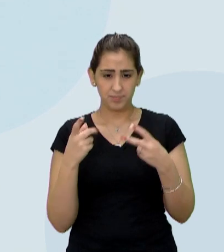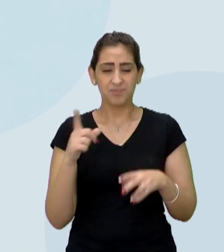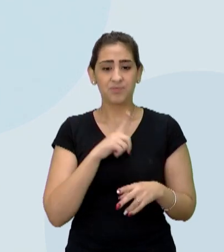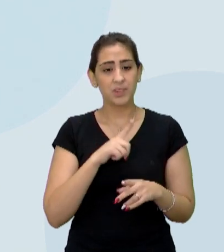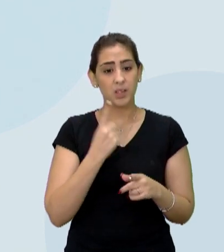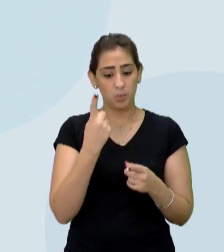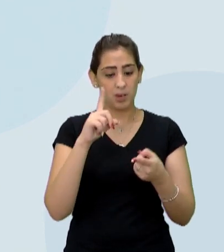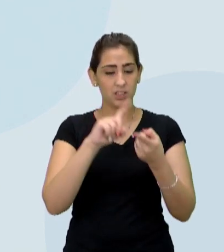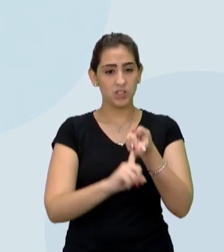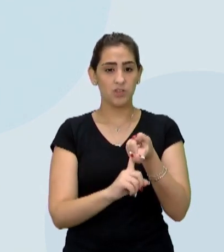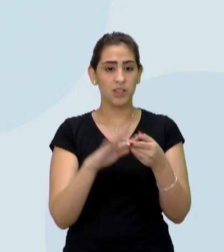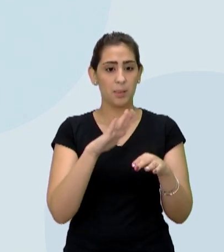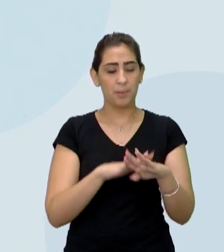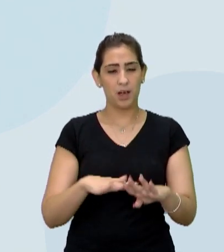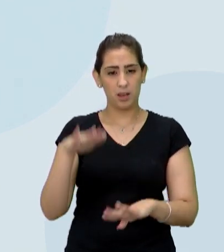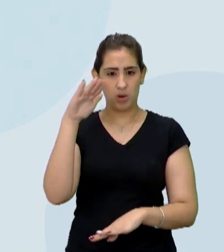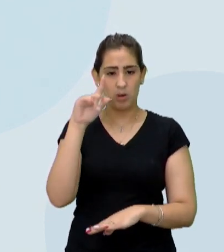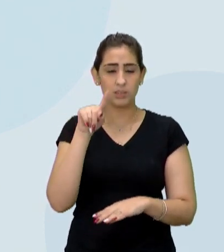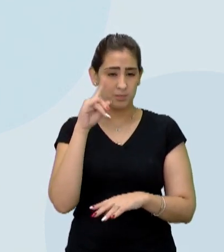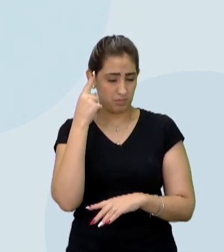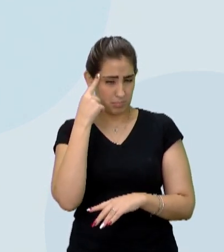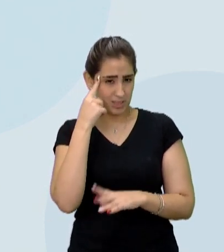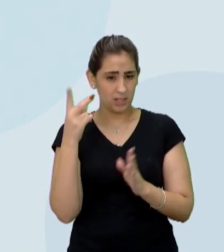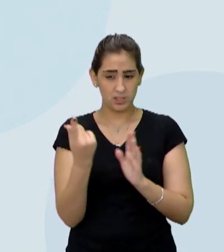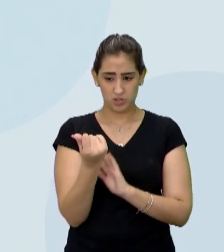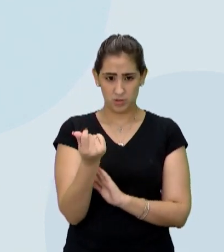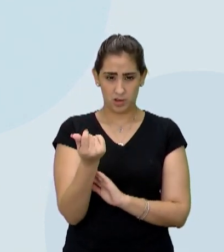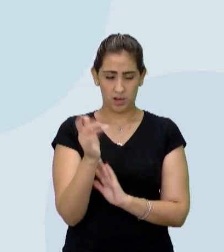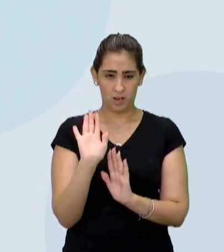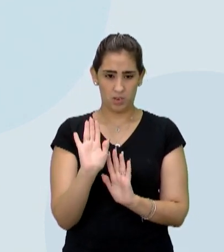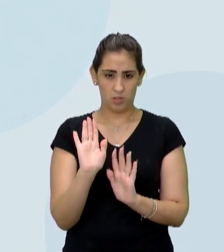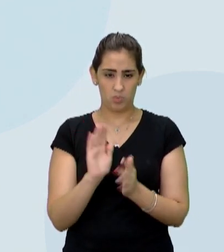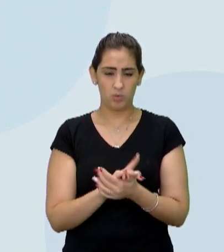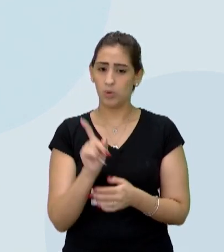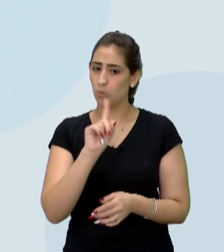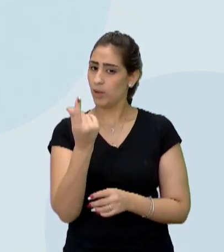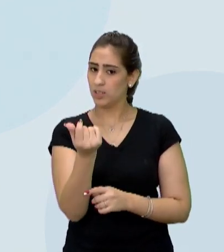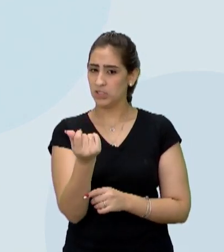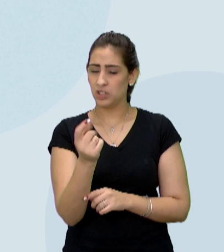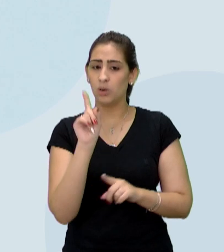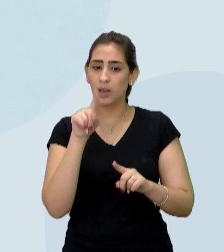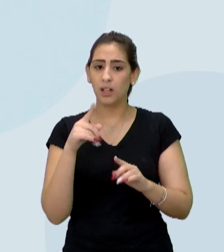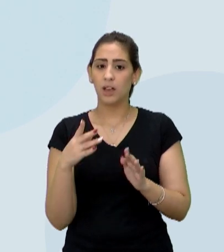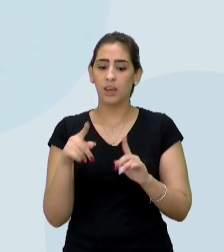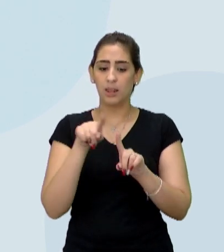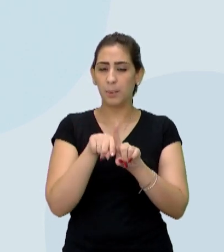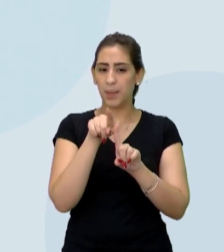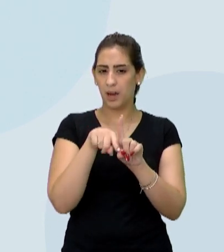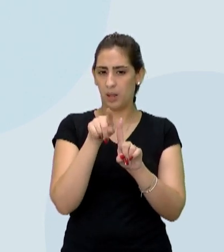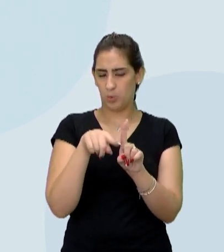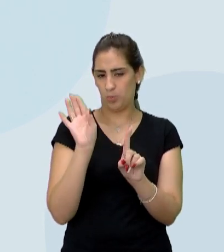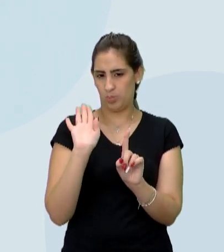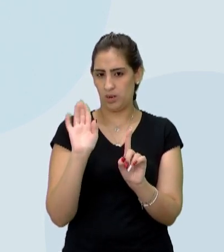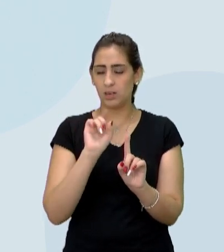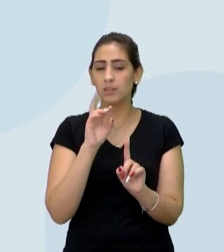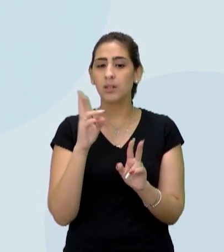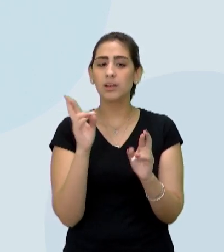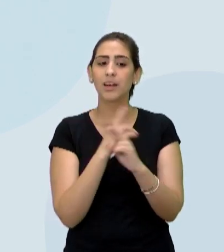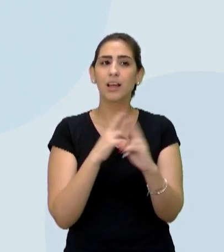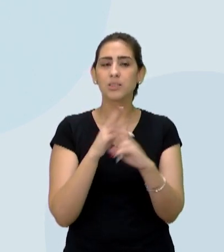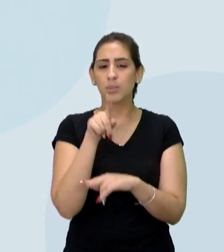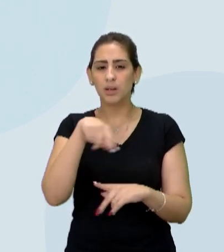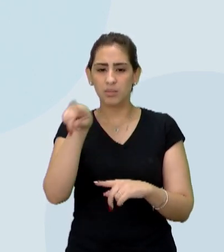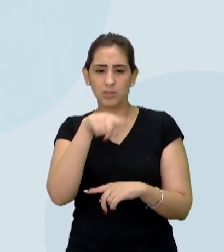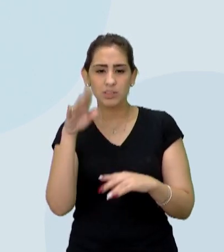uma dívida maior, se a gente estivesse pensando em dinheiro, claro, né? É claro que não é dinheiro, é temperatura, mas eu estou fazendo essa relação para ficar